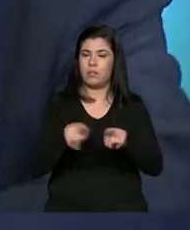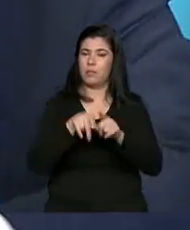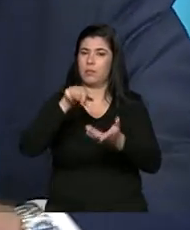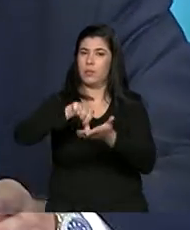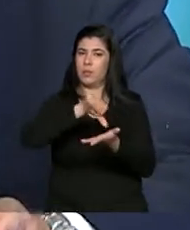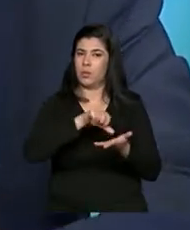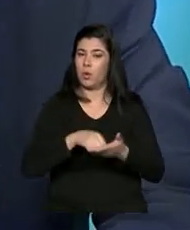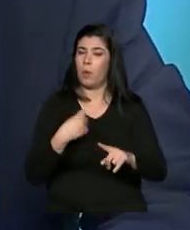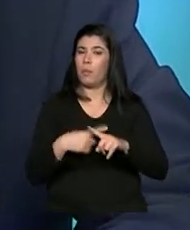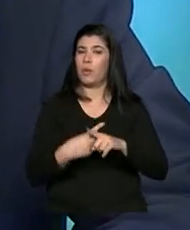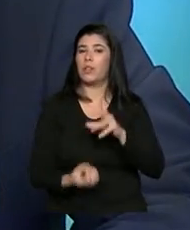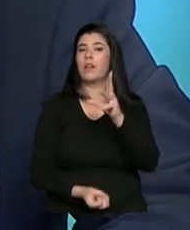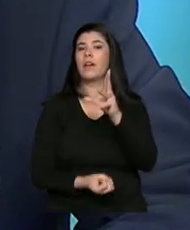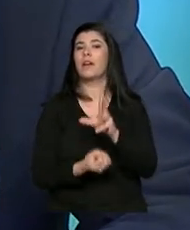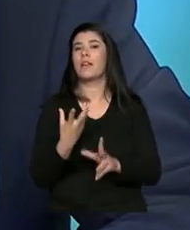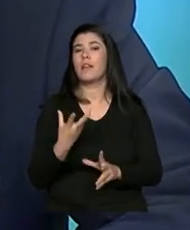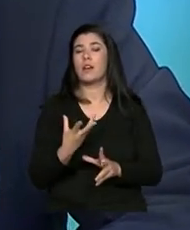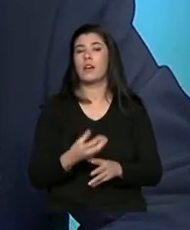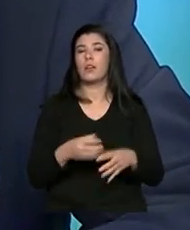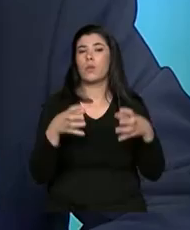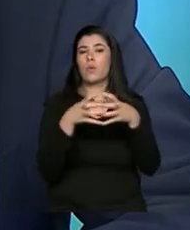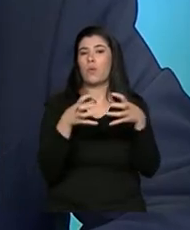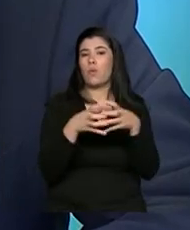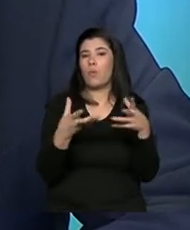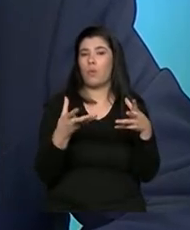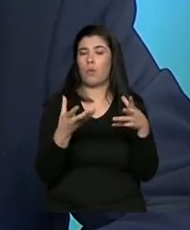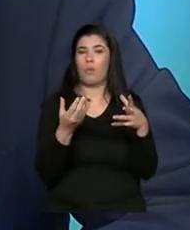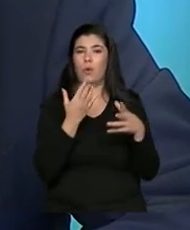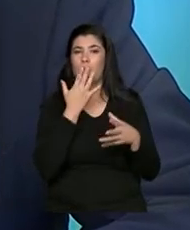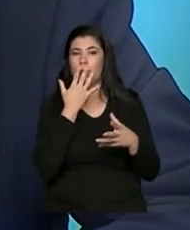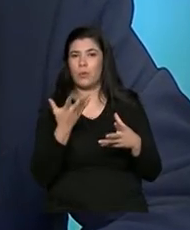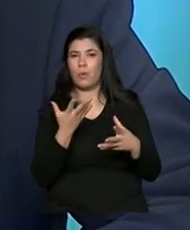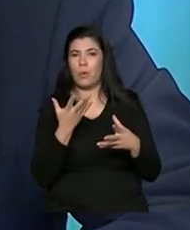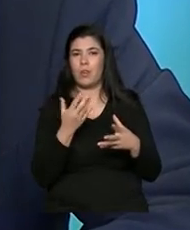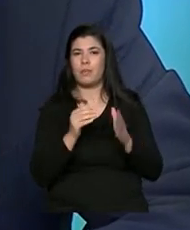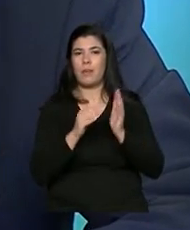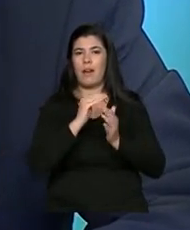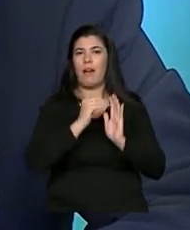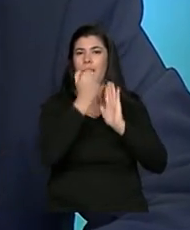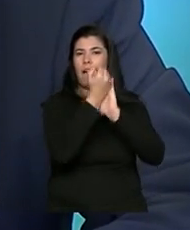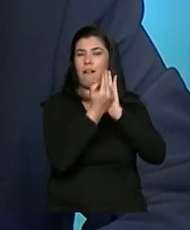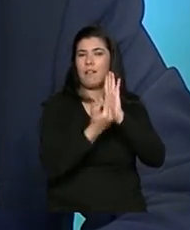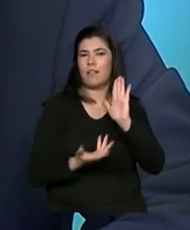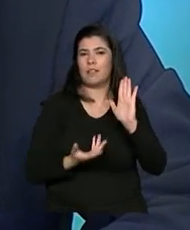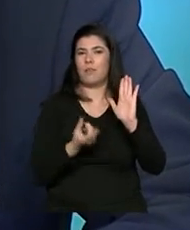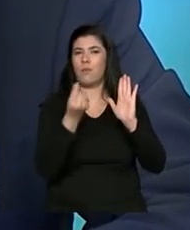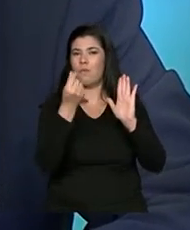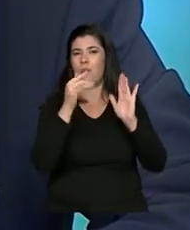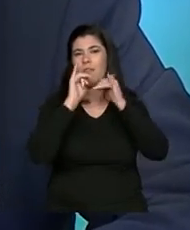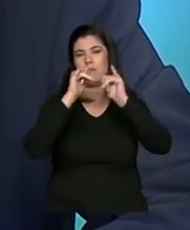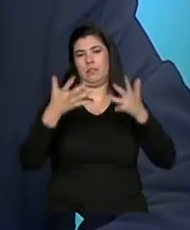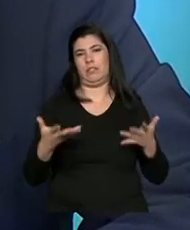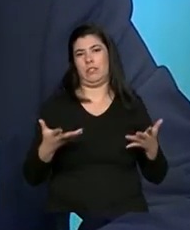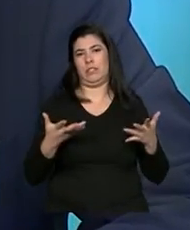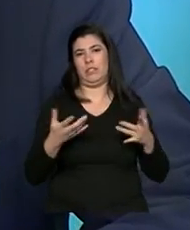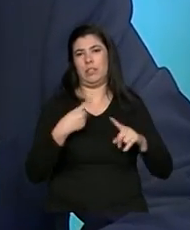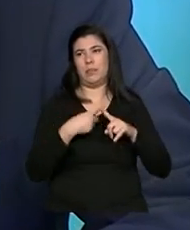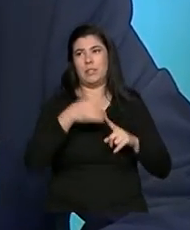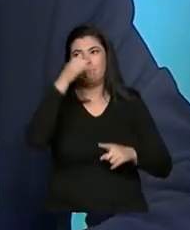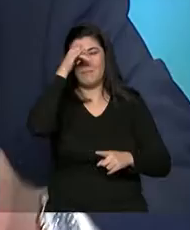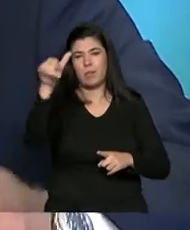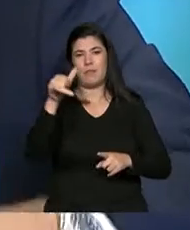estarmos criando a bandeira é para que nós pudéssemos ter a flexibilidade de não carregar mussum homos para o